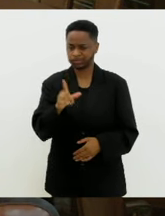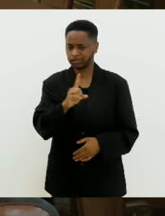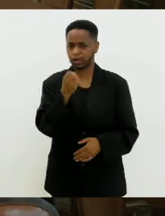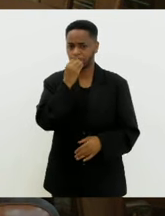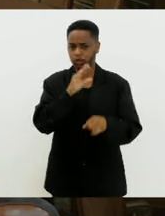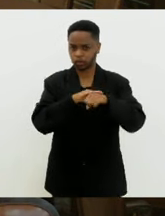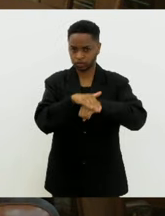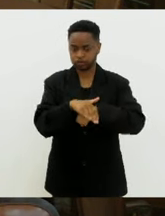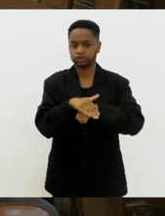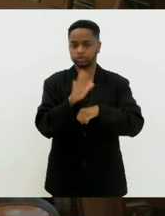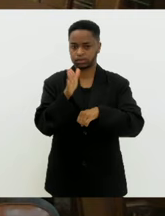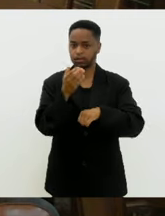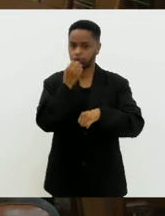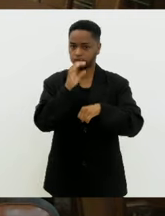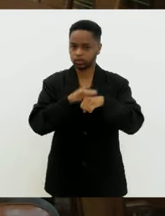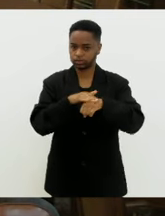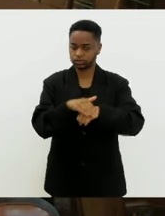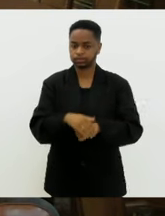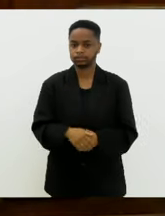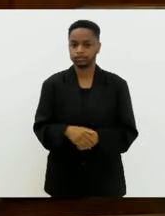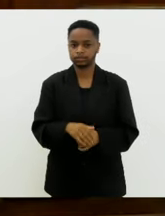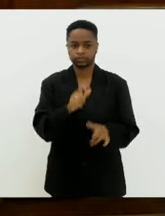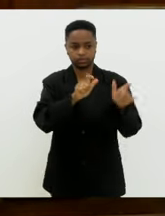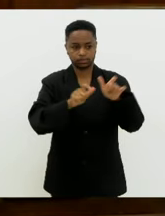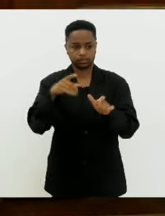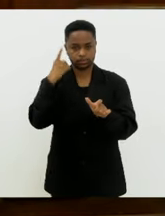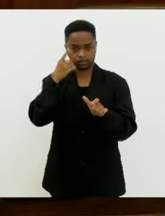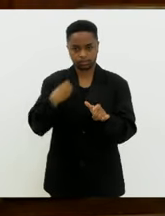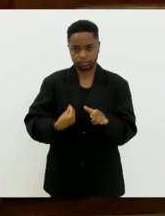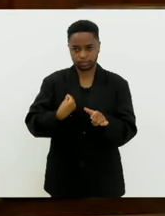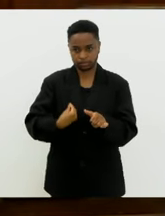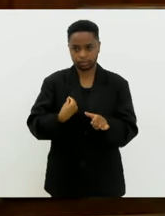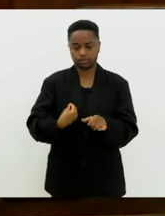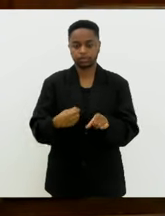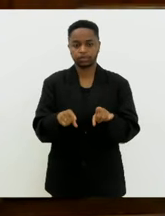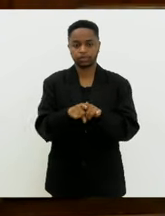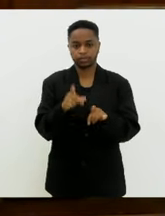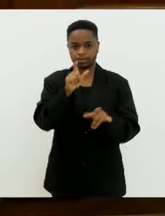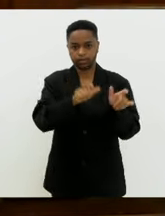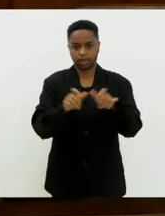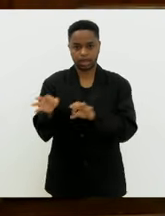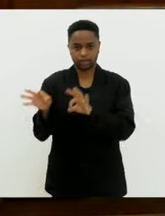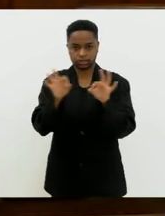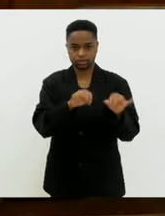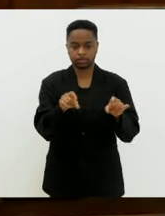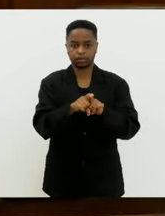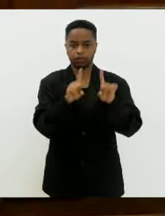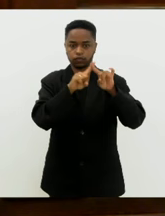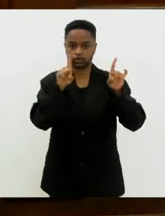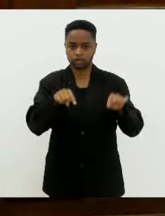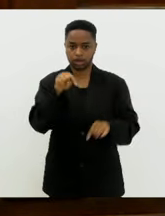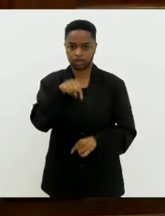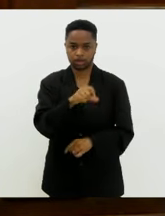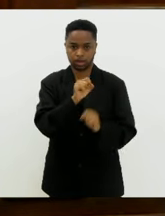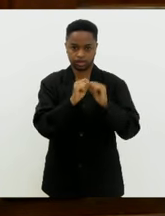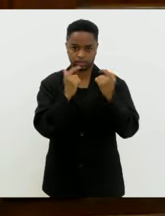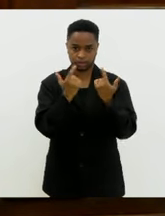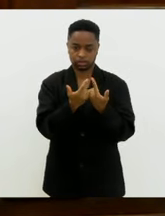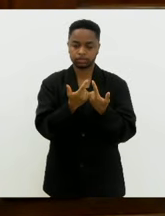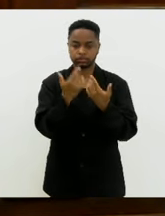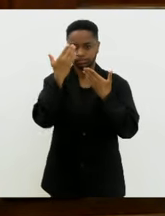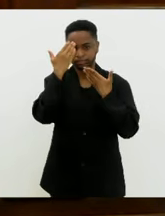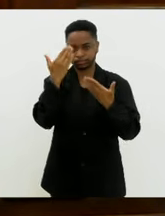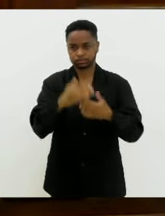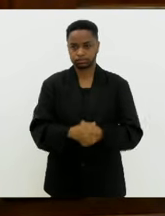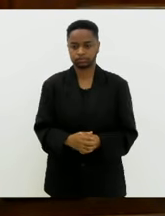noite aos deputados presentes, ao público que nos assiste, aos funcionários dessa casa, minha gratidão.